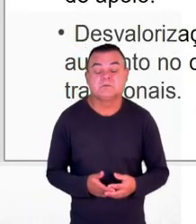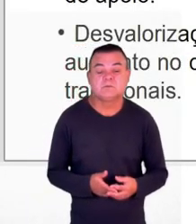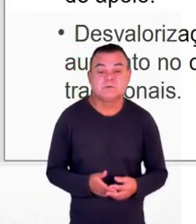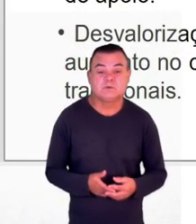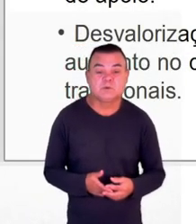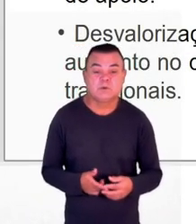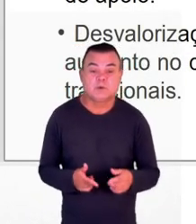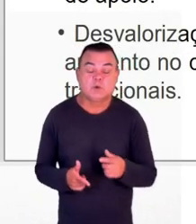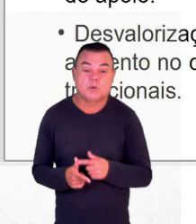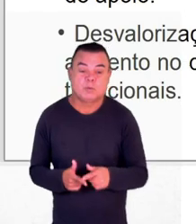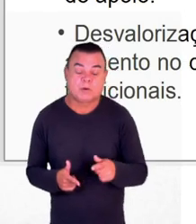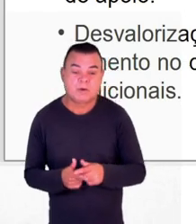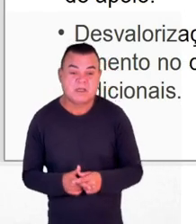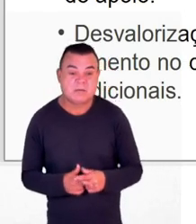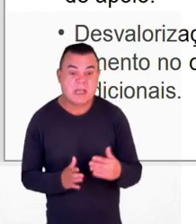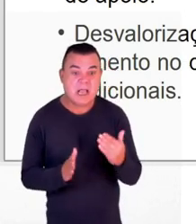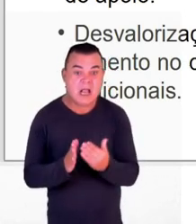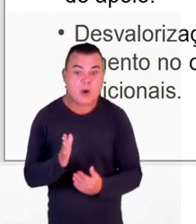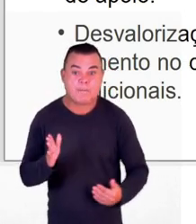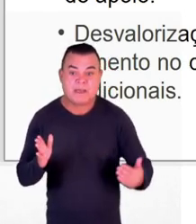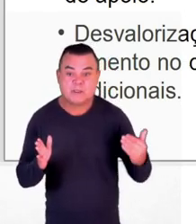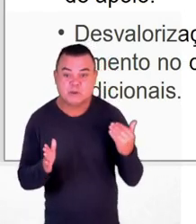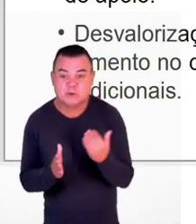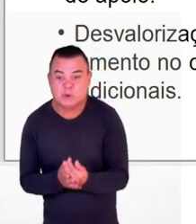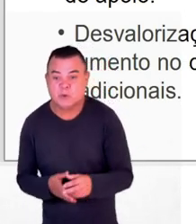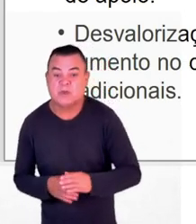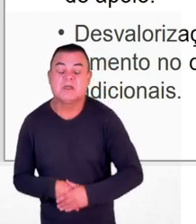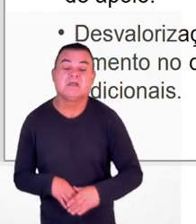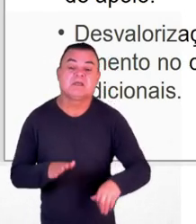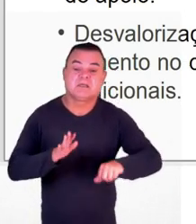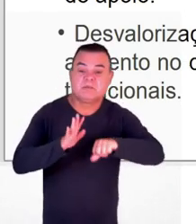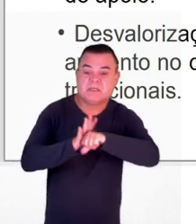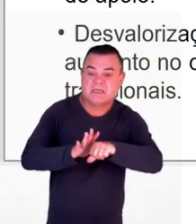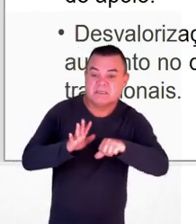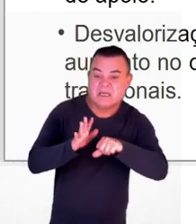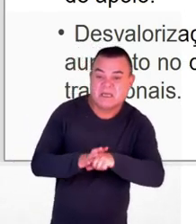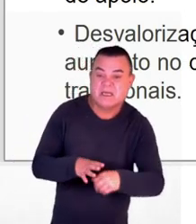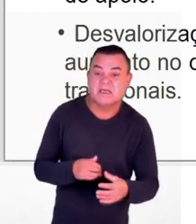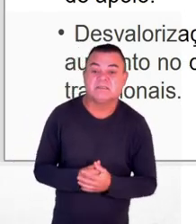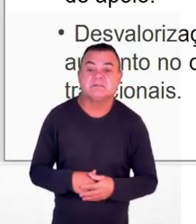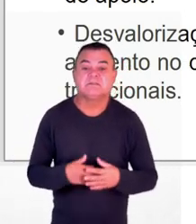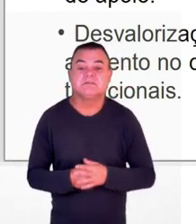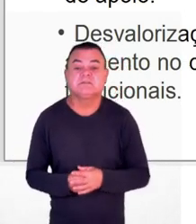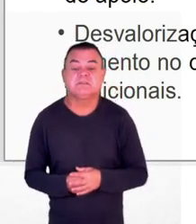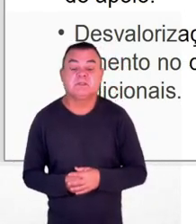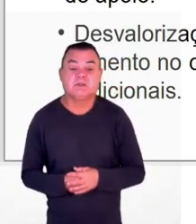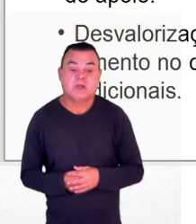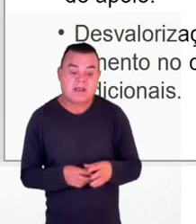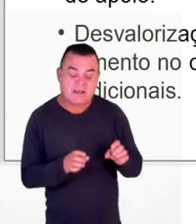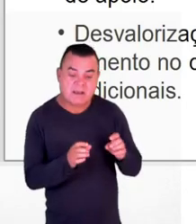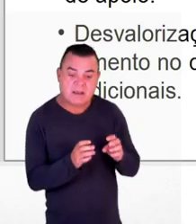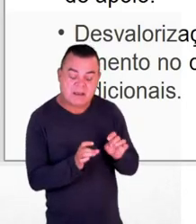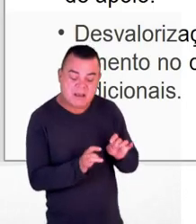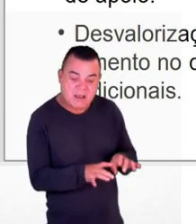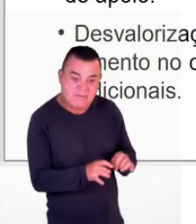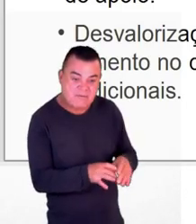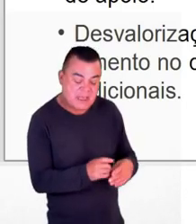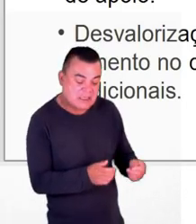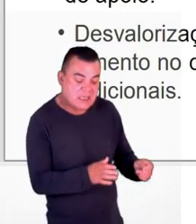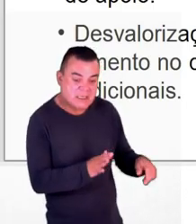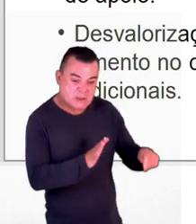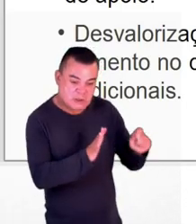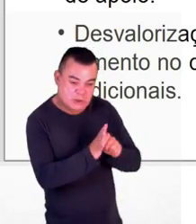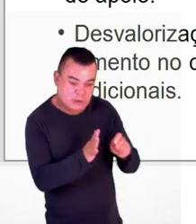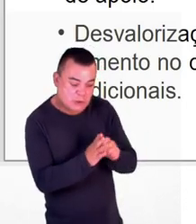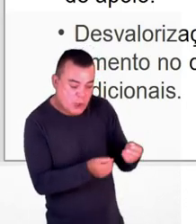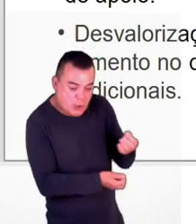mais criminalidade socioambiental desmatamento garino Ah o tráfico de drogas muito forte na Amazônia ou e no Amazonas hoje dentro